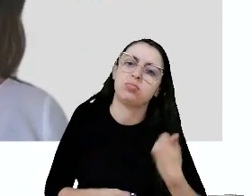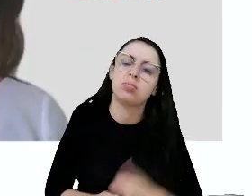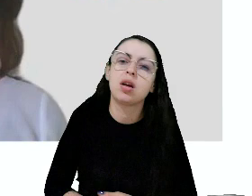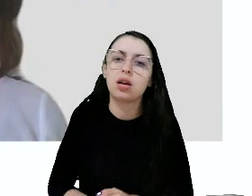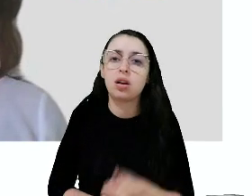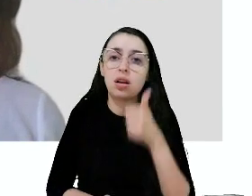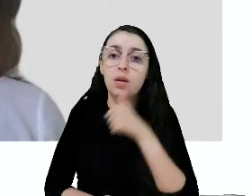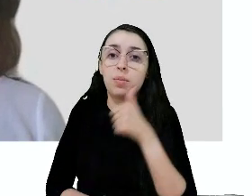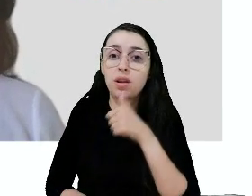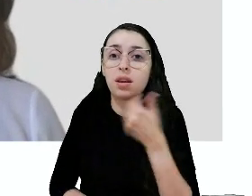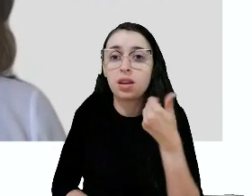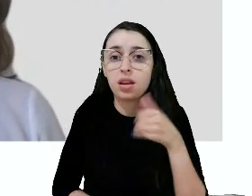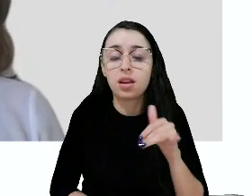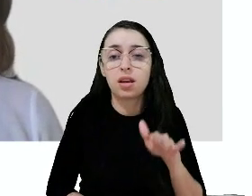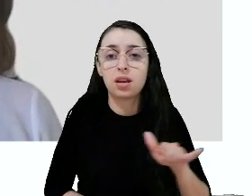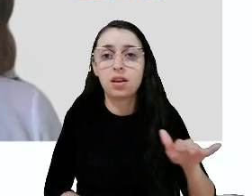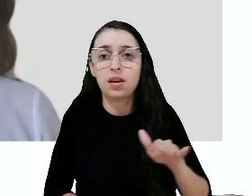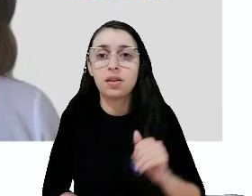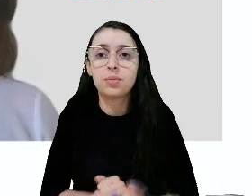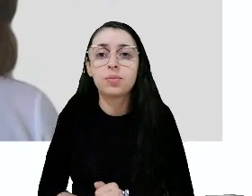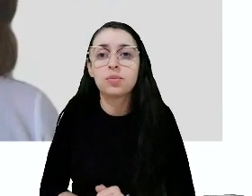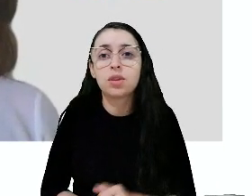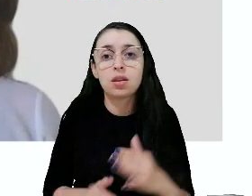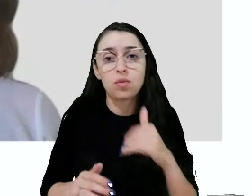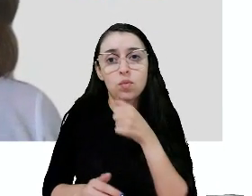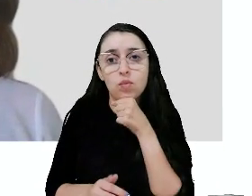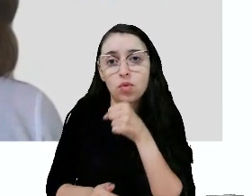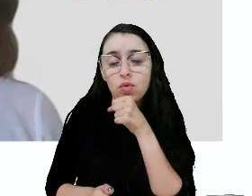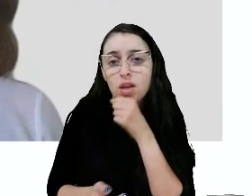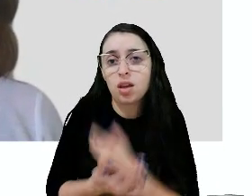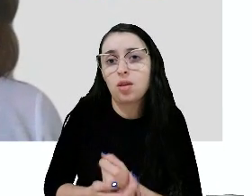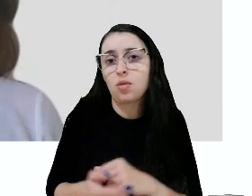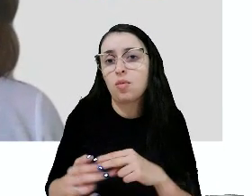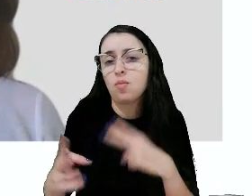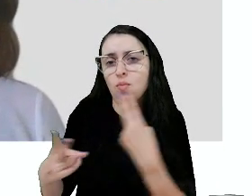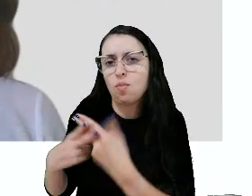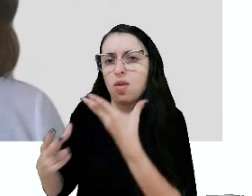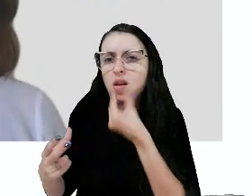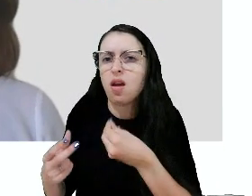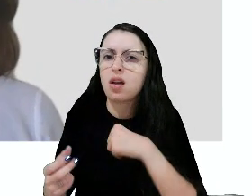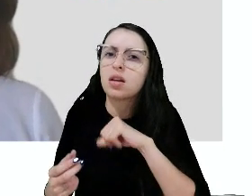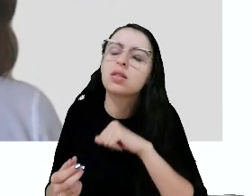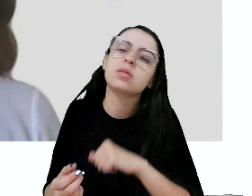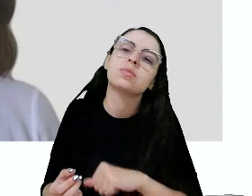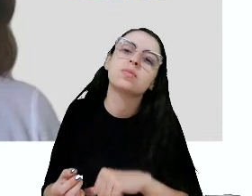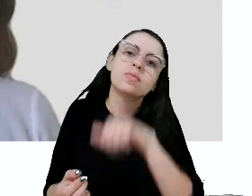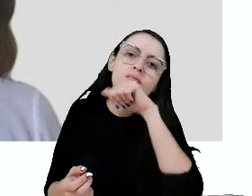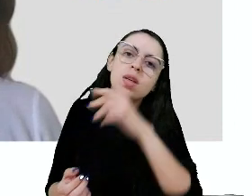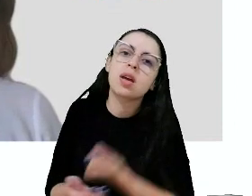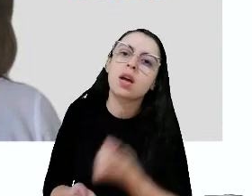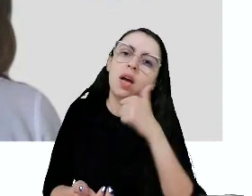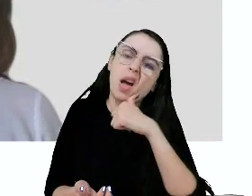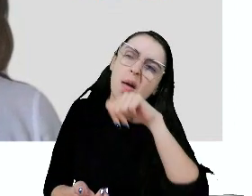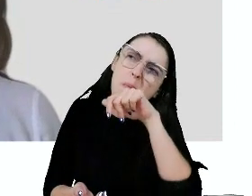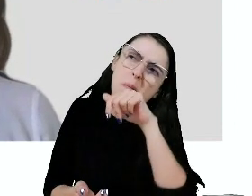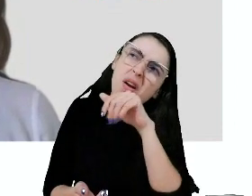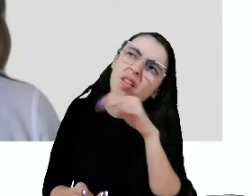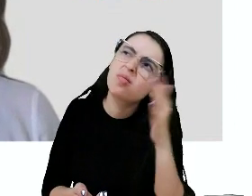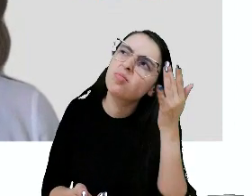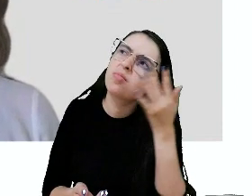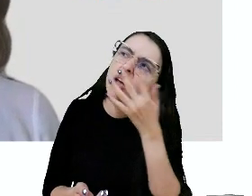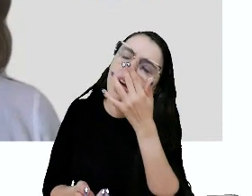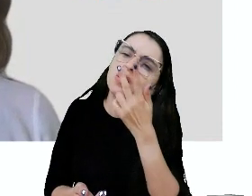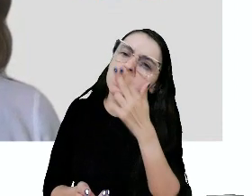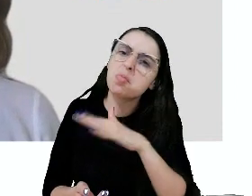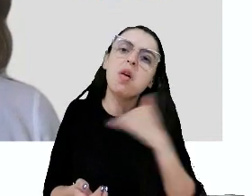essa menina, a avó morava com a avó, o pai era presidiário, a mãe, salvo engano meu, já teria morrido. E aí o que